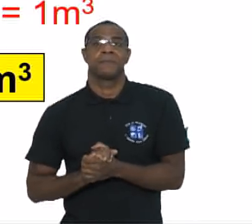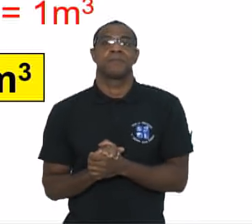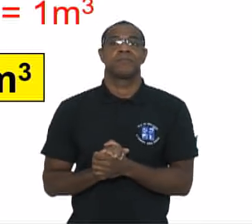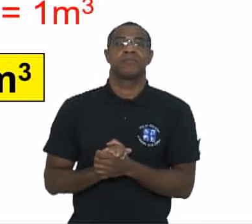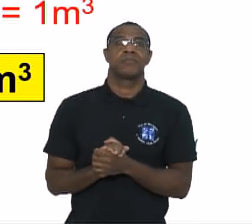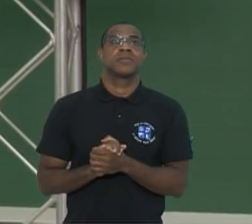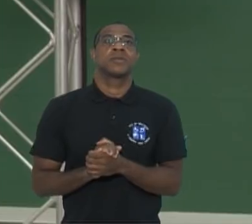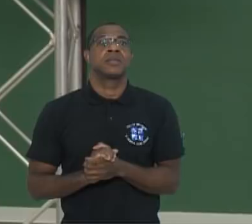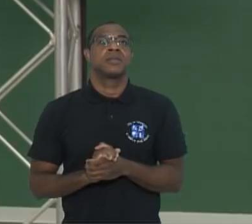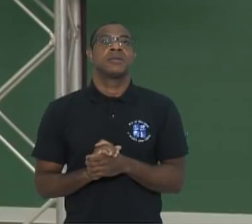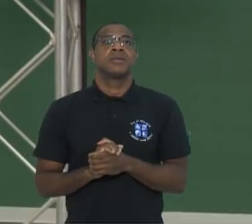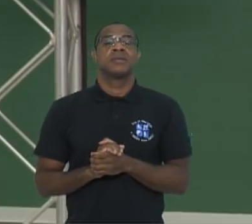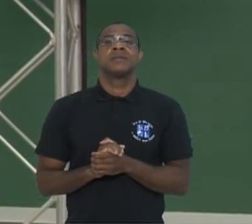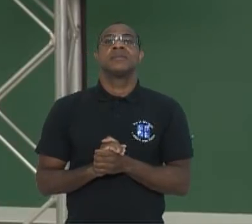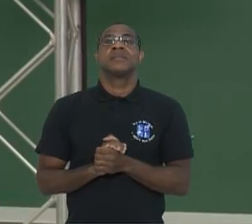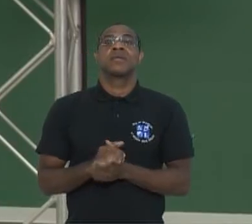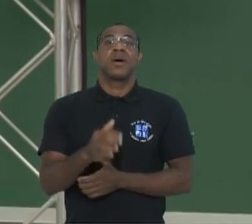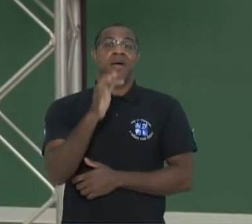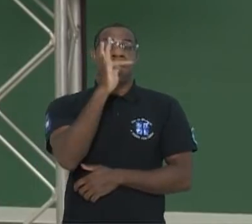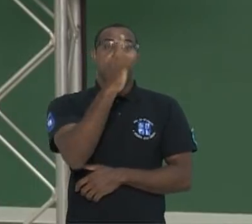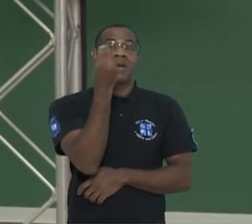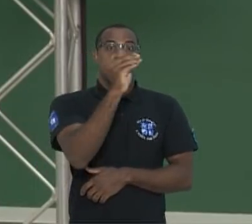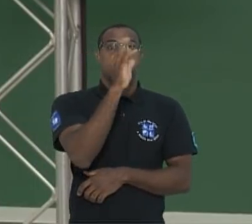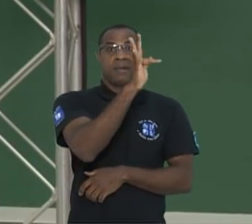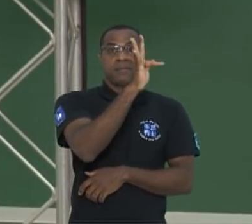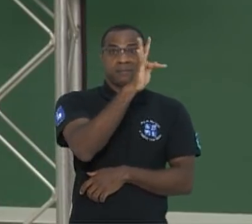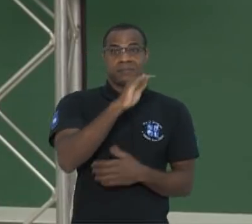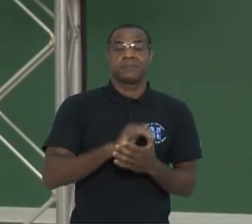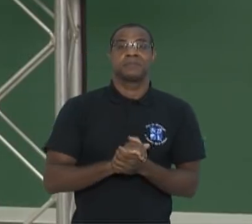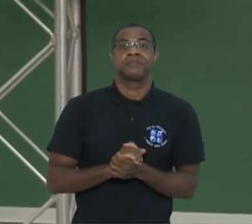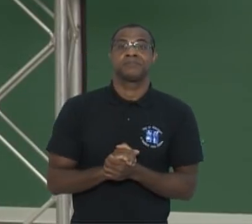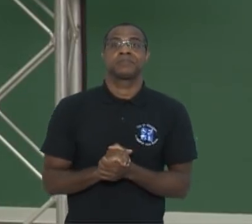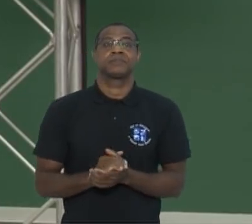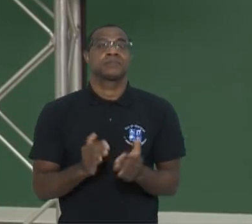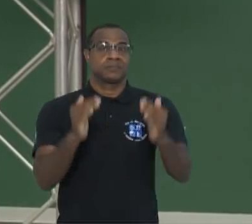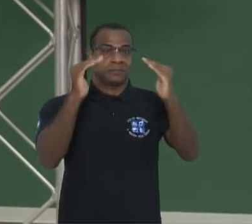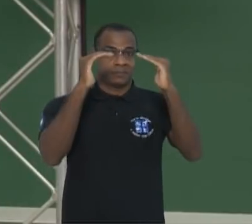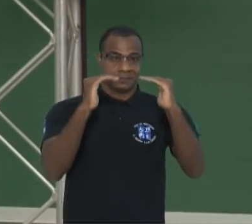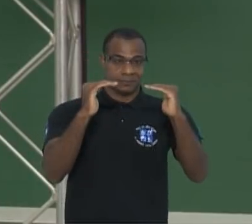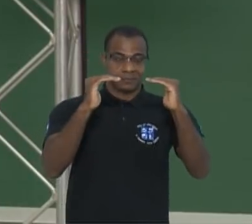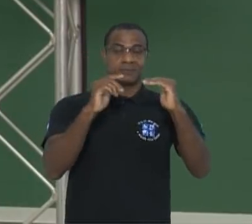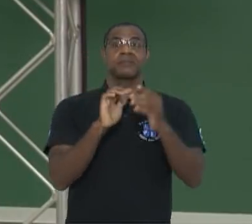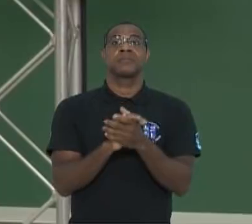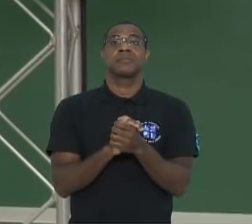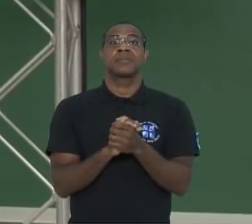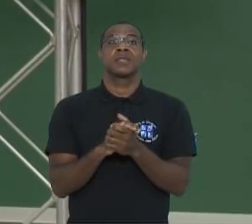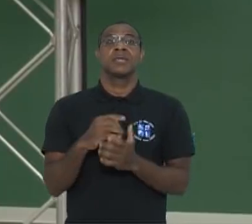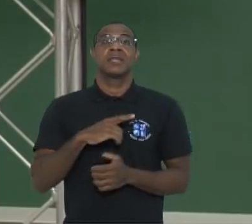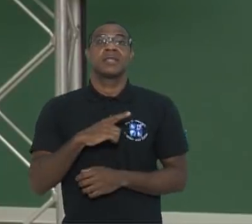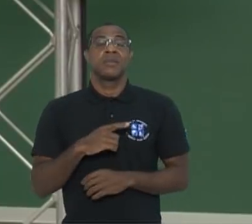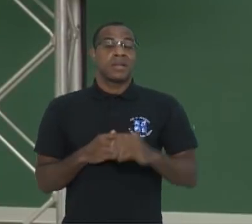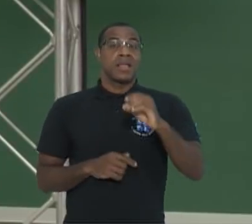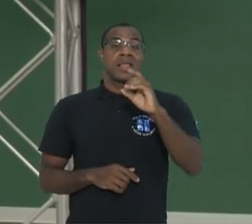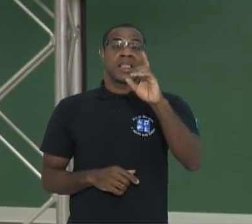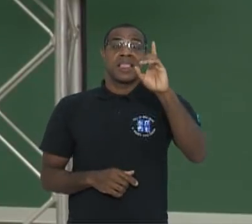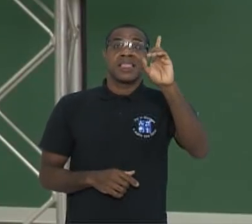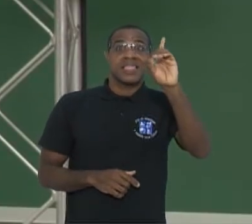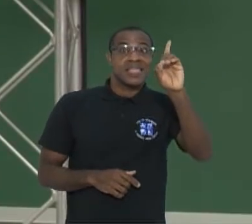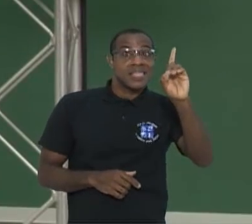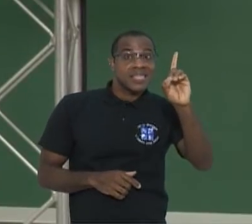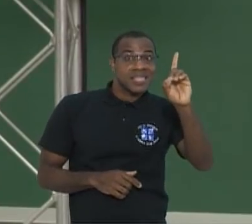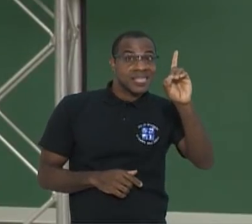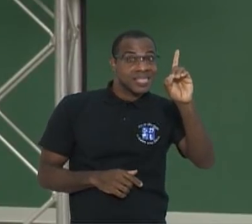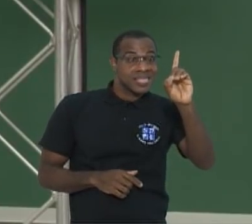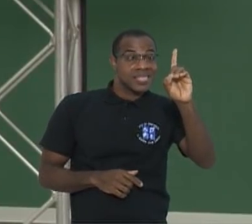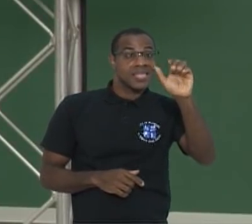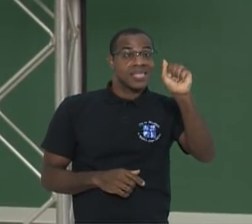Então, a nossa sentença é falsa. A terceira sentença, nós estamos em decâmetros cúbicos,